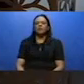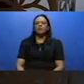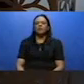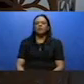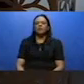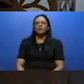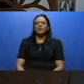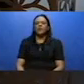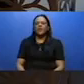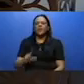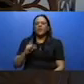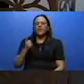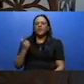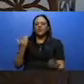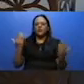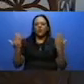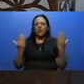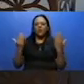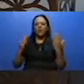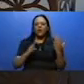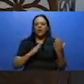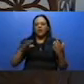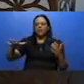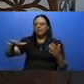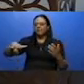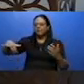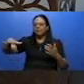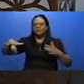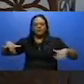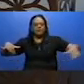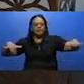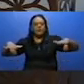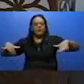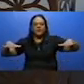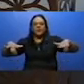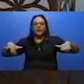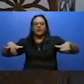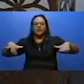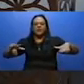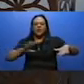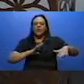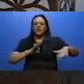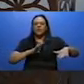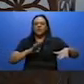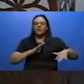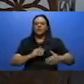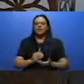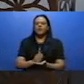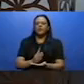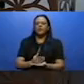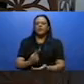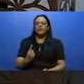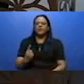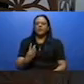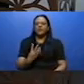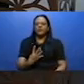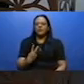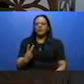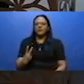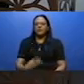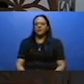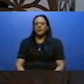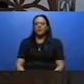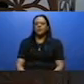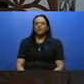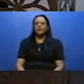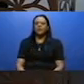2, compare as paisagens urbanas estudadas até agora, a cidade de Calhu, observada na página 142. Em sua